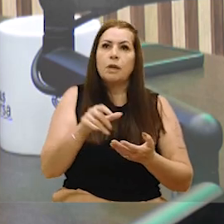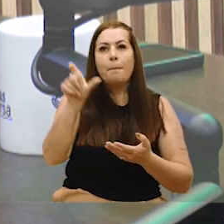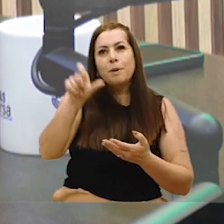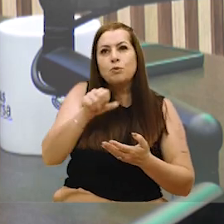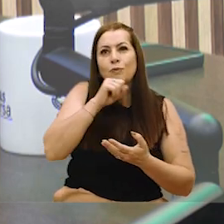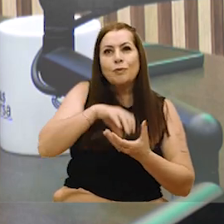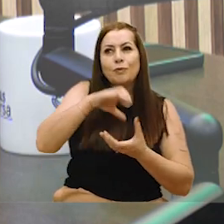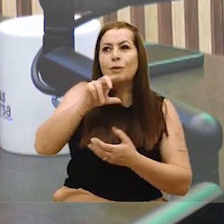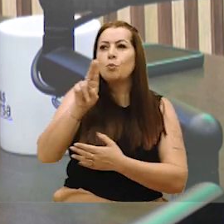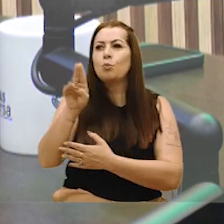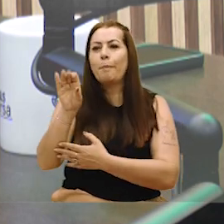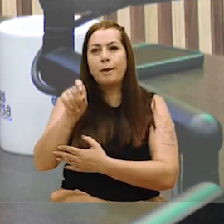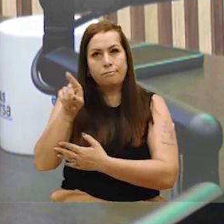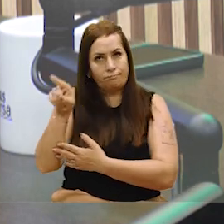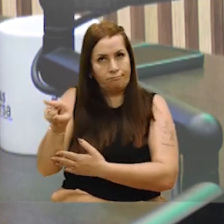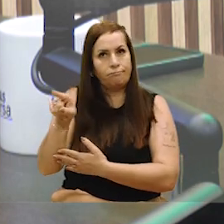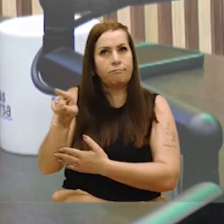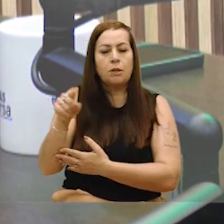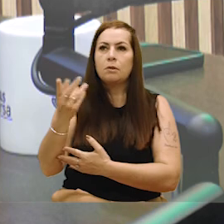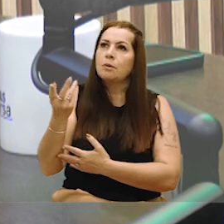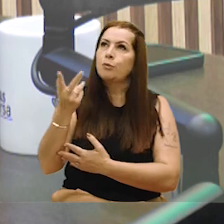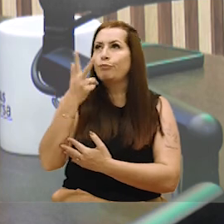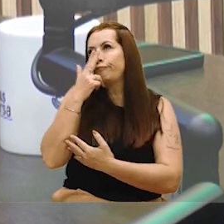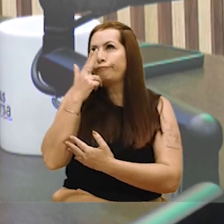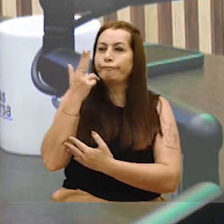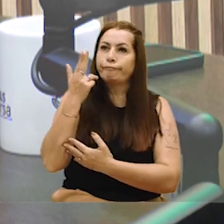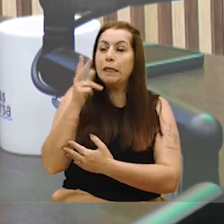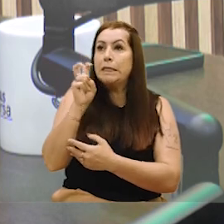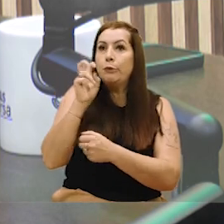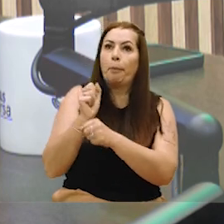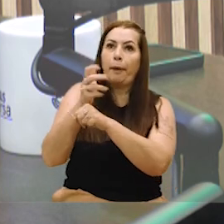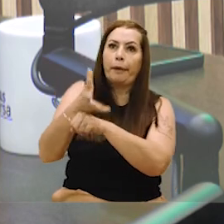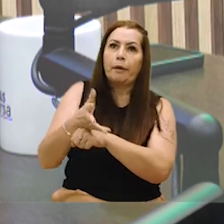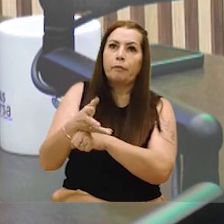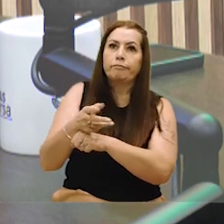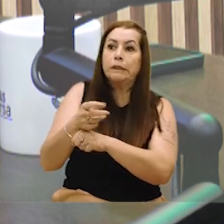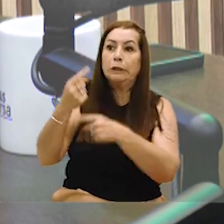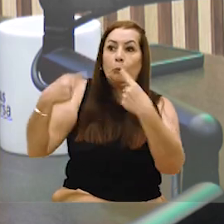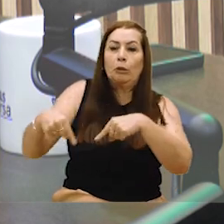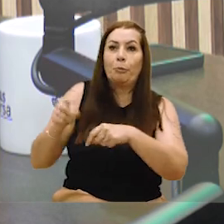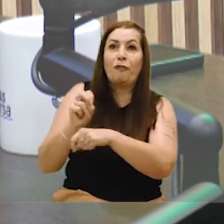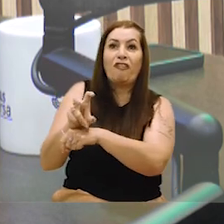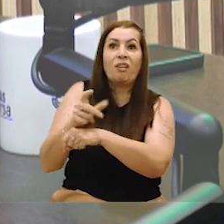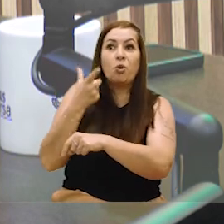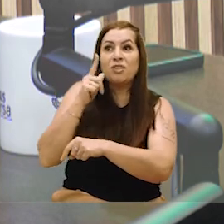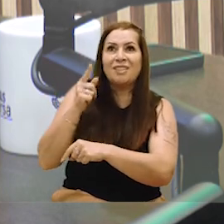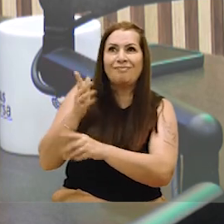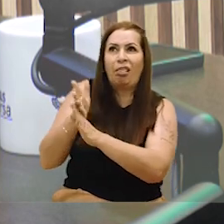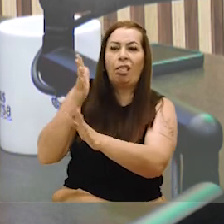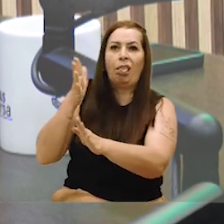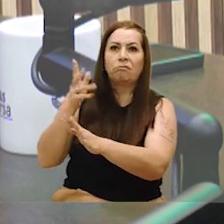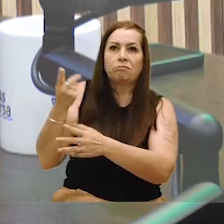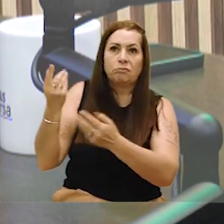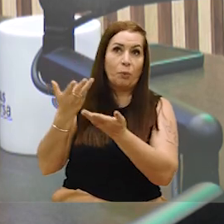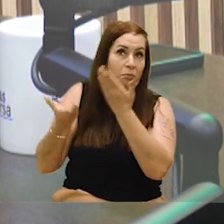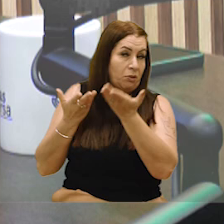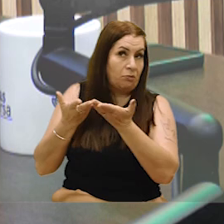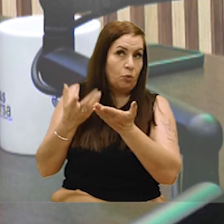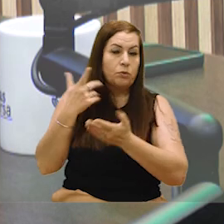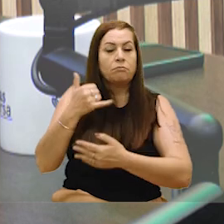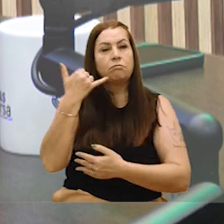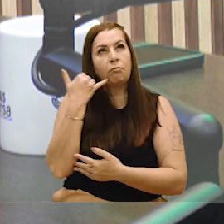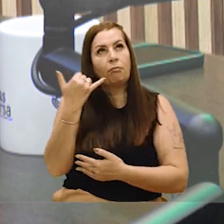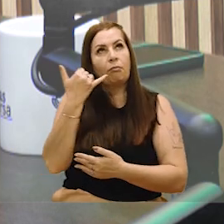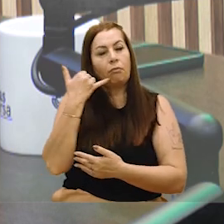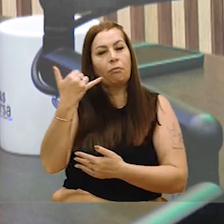ele tem que ir lá na UBS, tipo uma loteria, 5 da manhã, disputar vaga para conseguir um atendimento, né? Quando não consegue